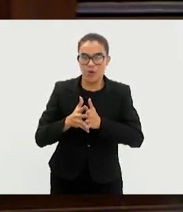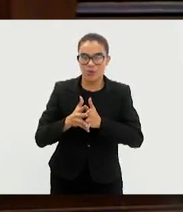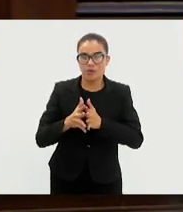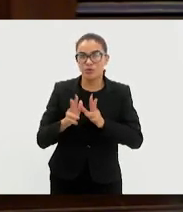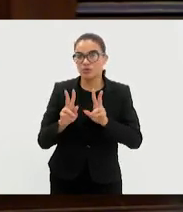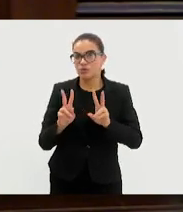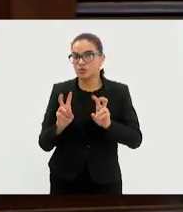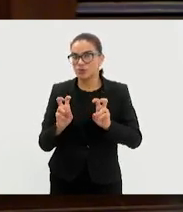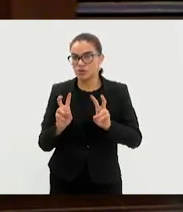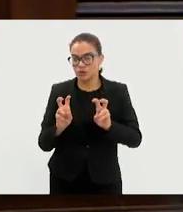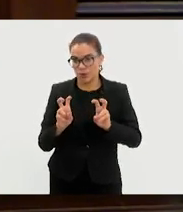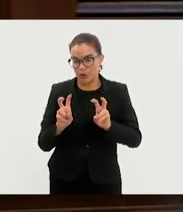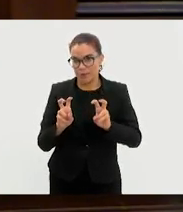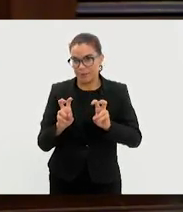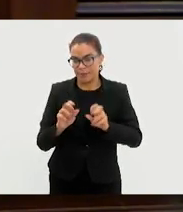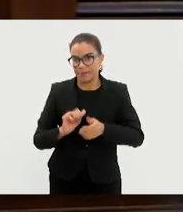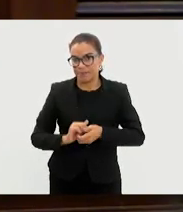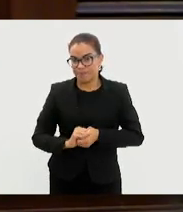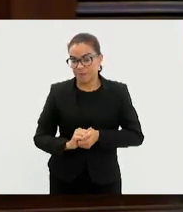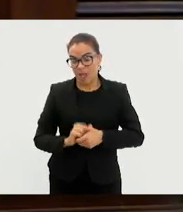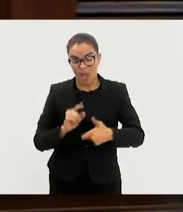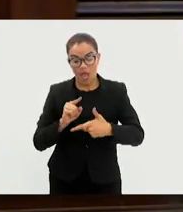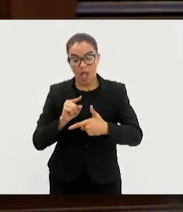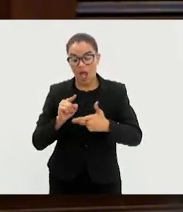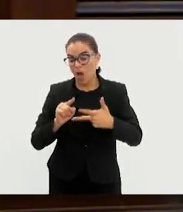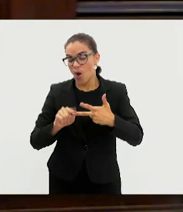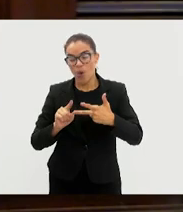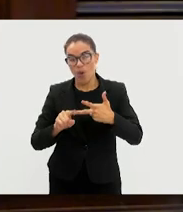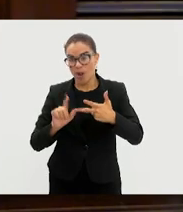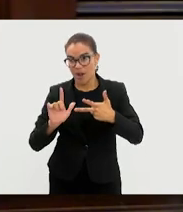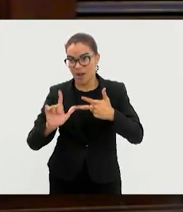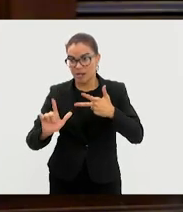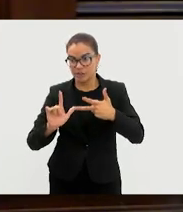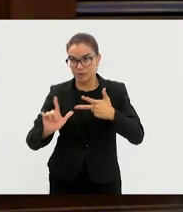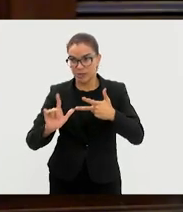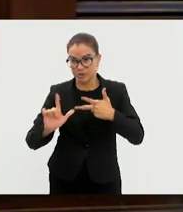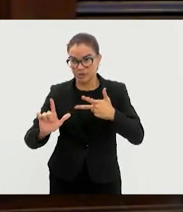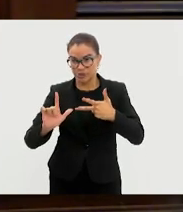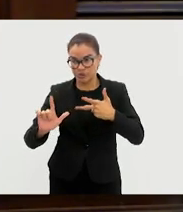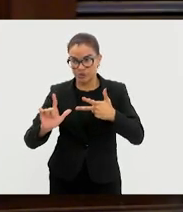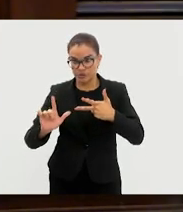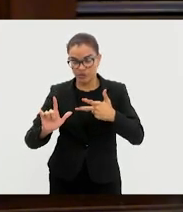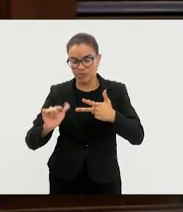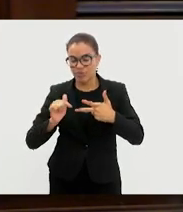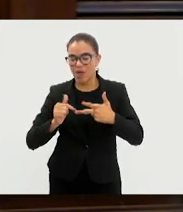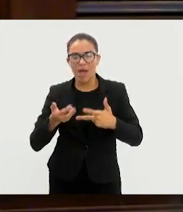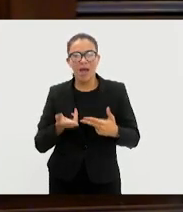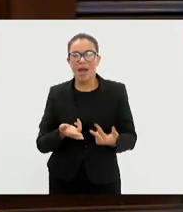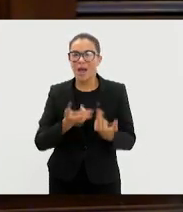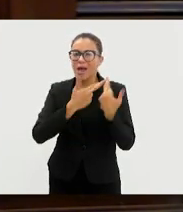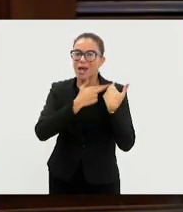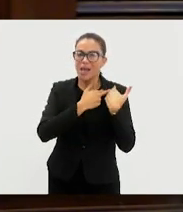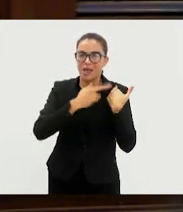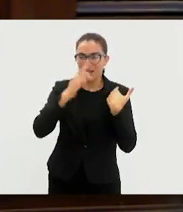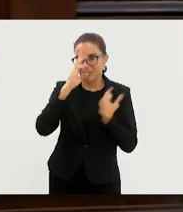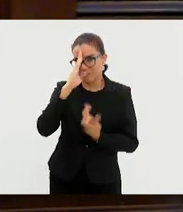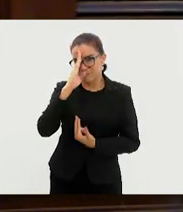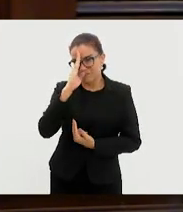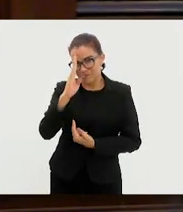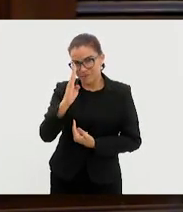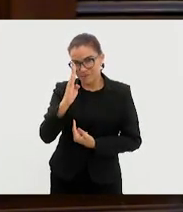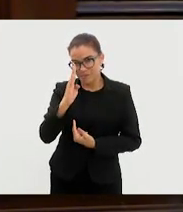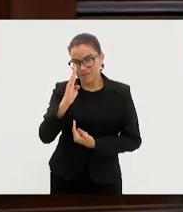poder. Ao poder legislativo, cabe principalmente